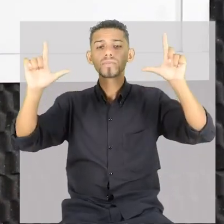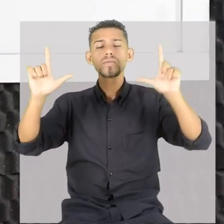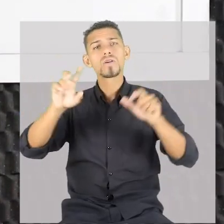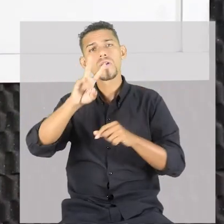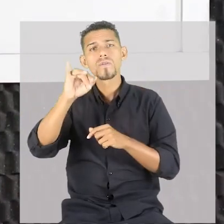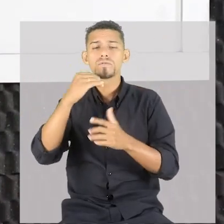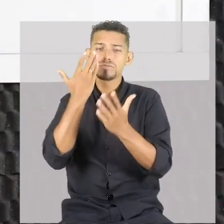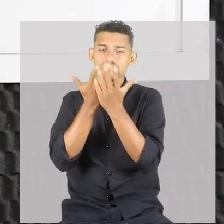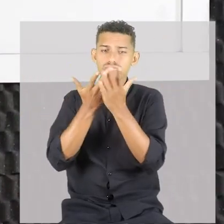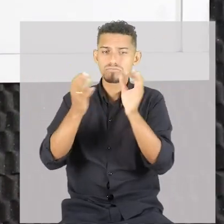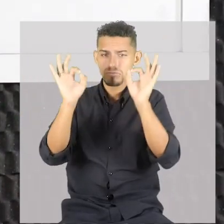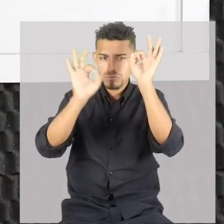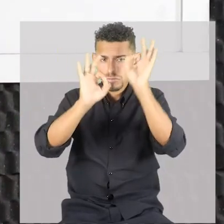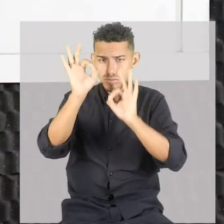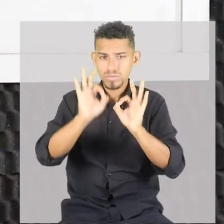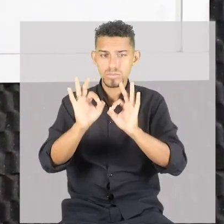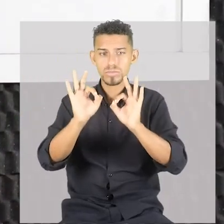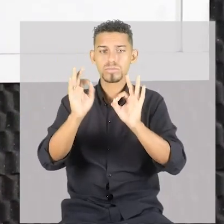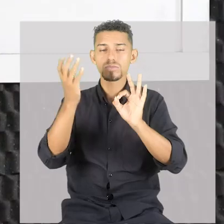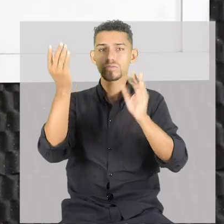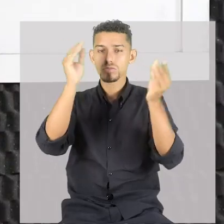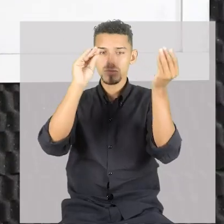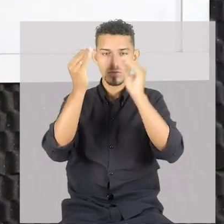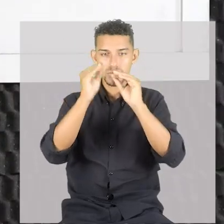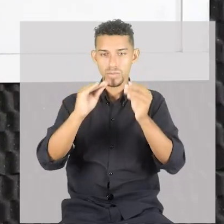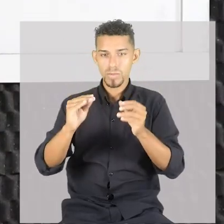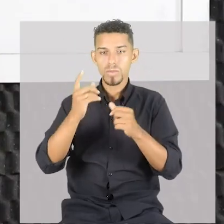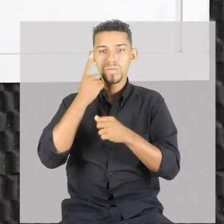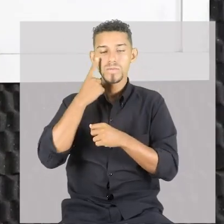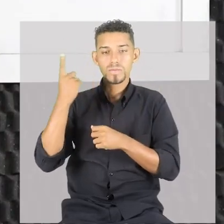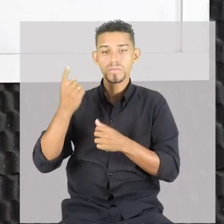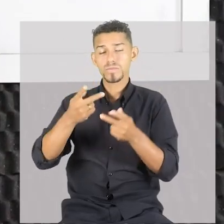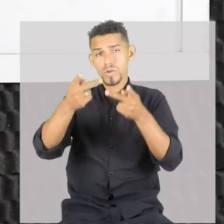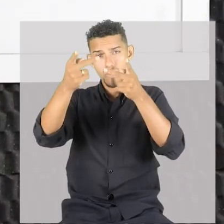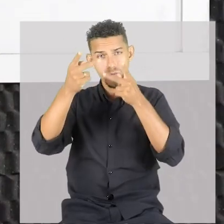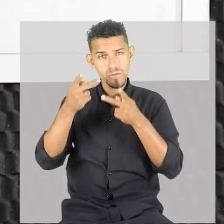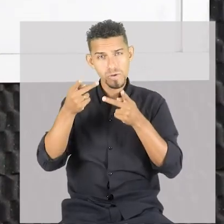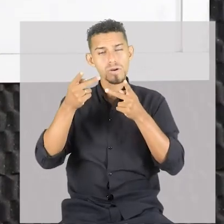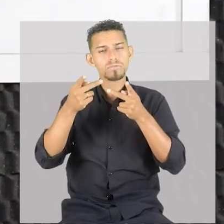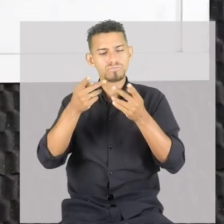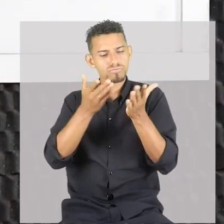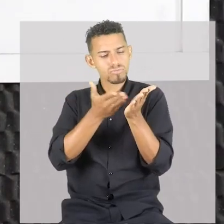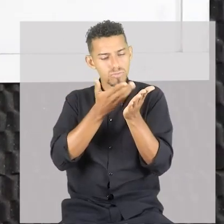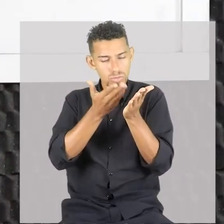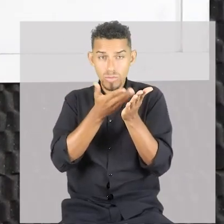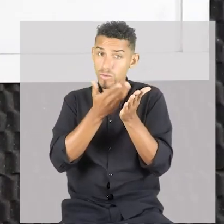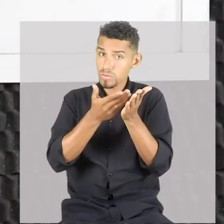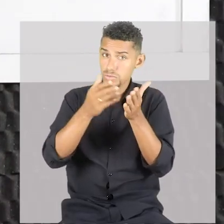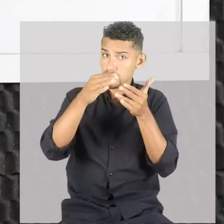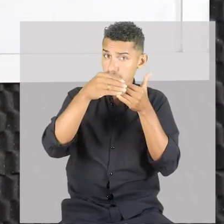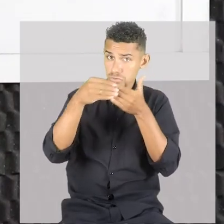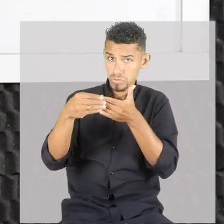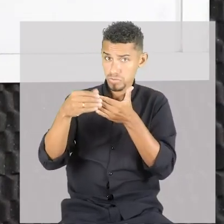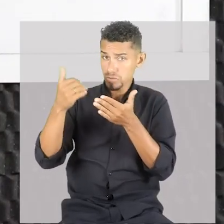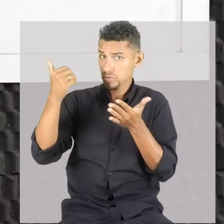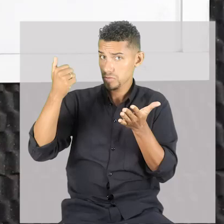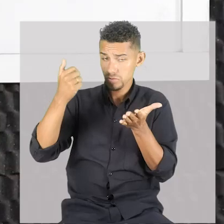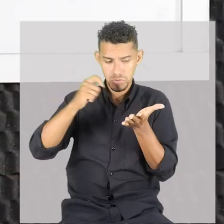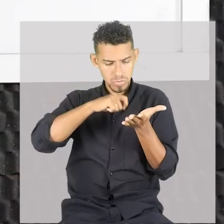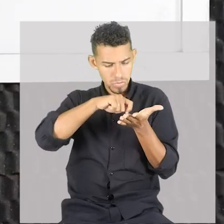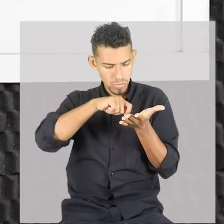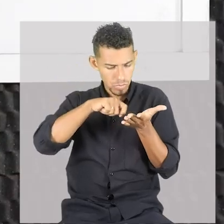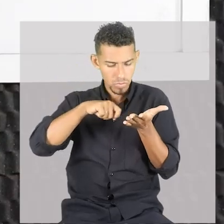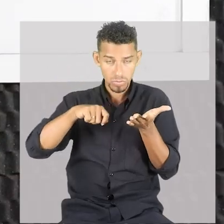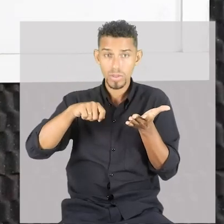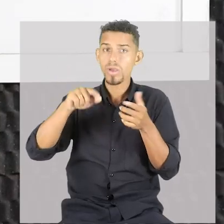vou terminar de montar ele contigo, tá certo? Então, eu convido você aí a pegar o teu caderno, o teu material e fazer tudo